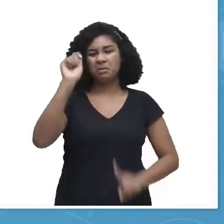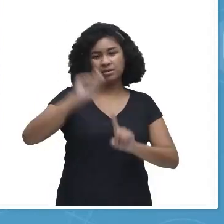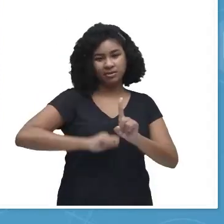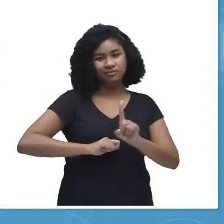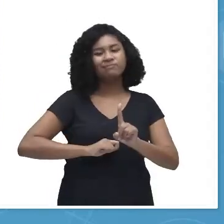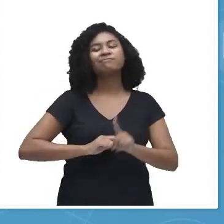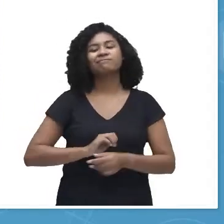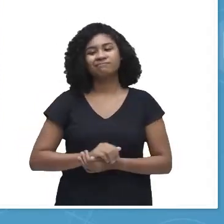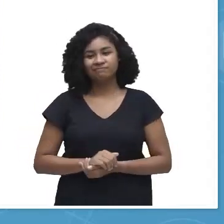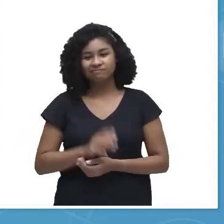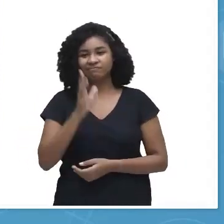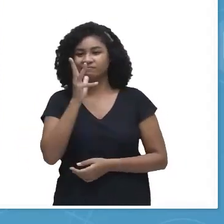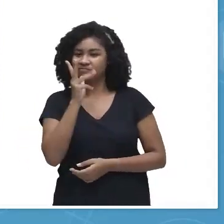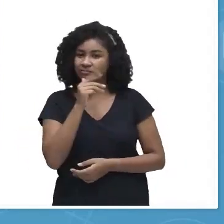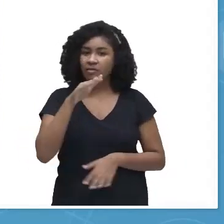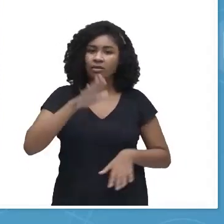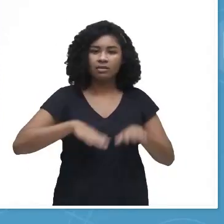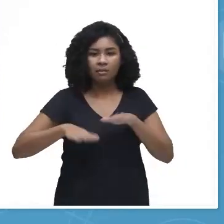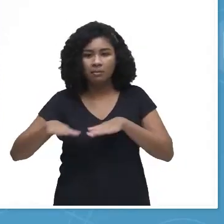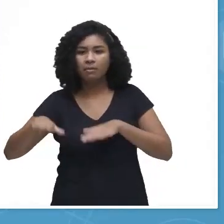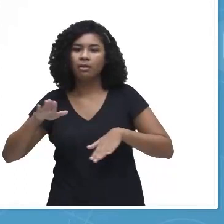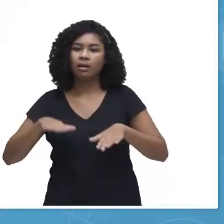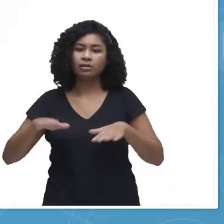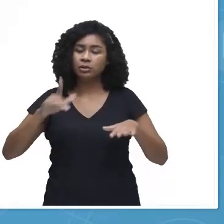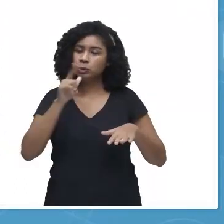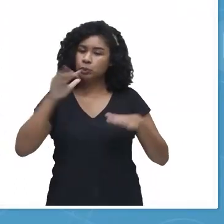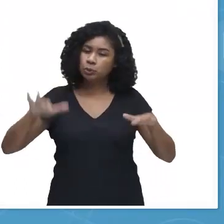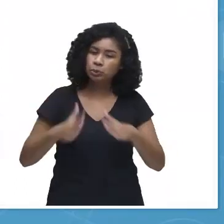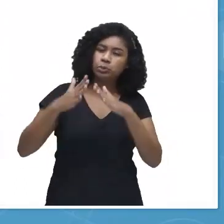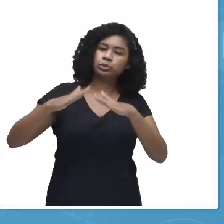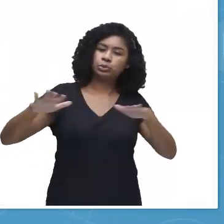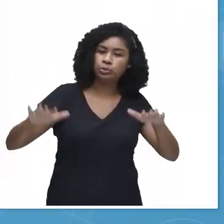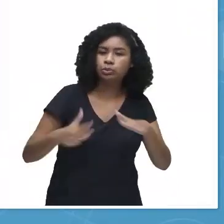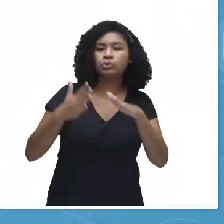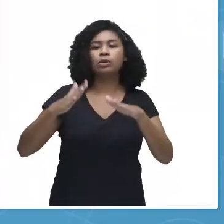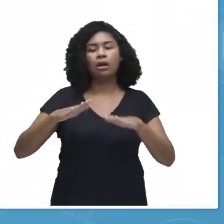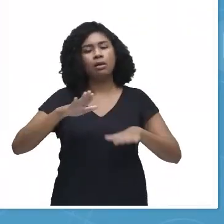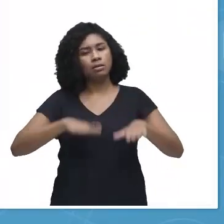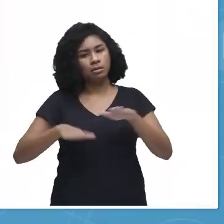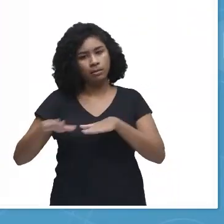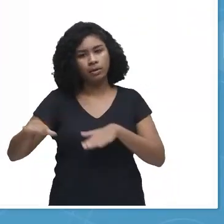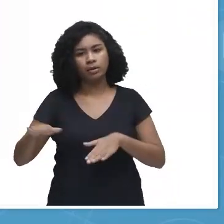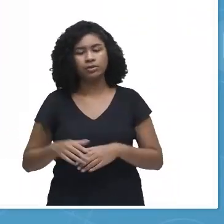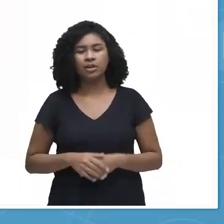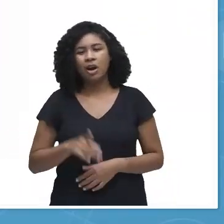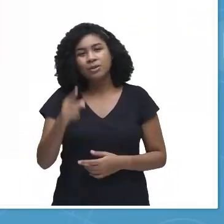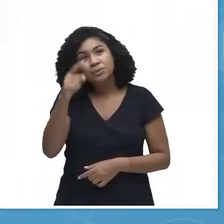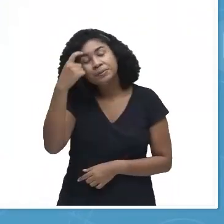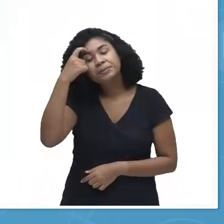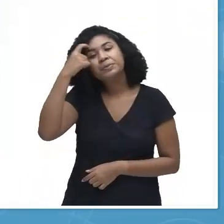mês, dependendo das condições climáticas que o navio encontrava na sua travessia. E a gente imagina